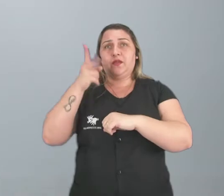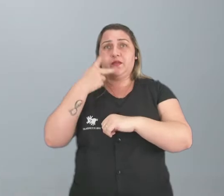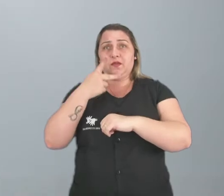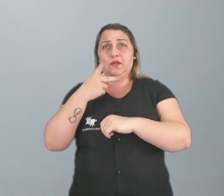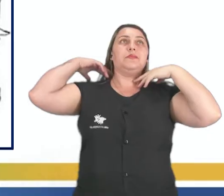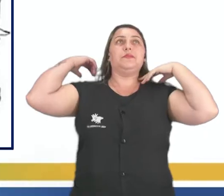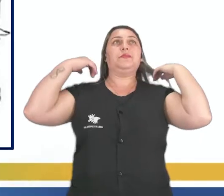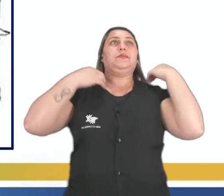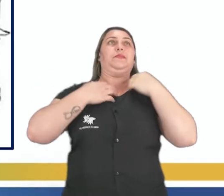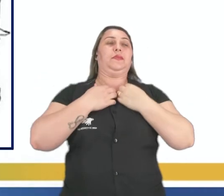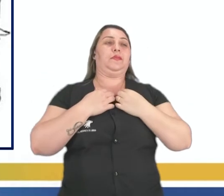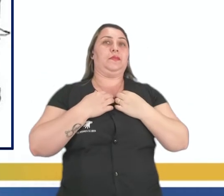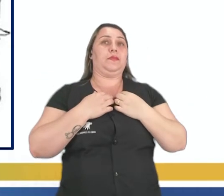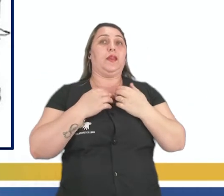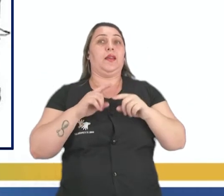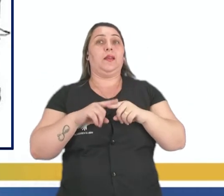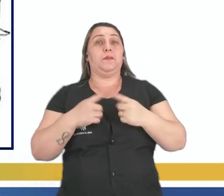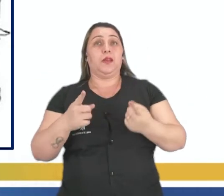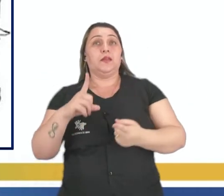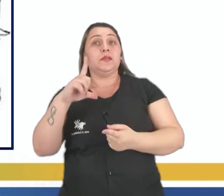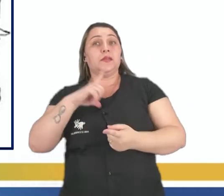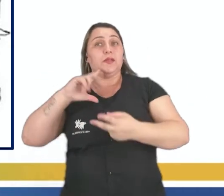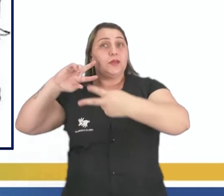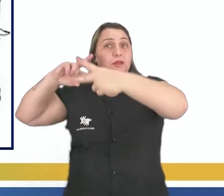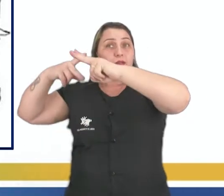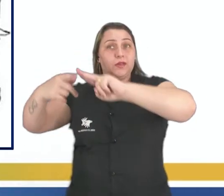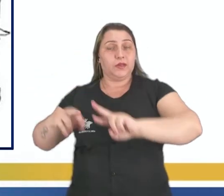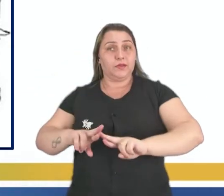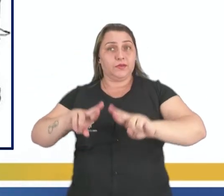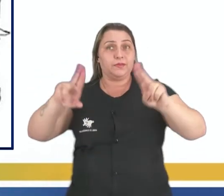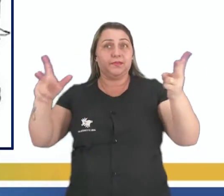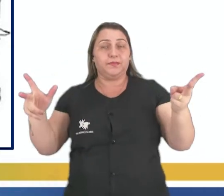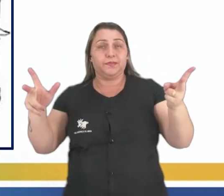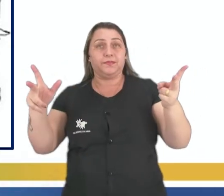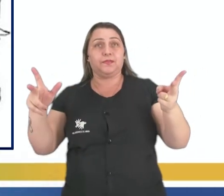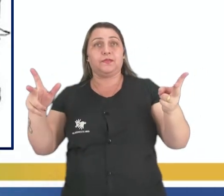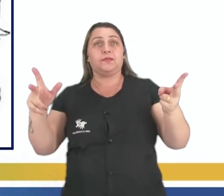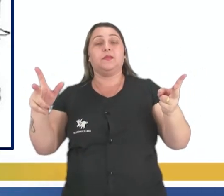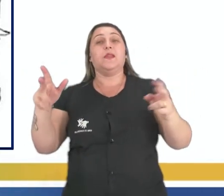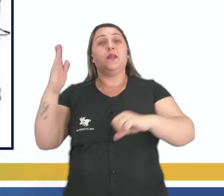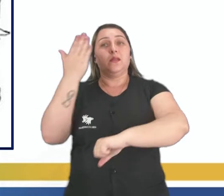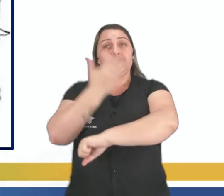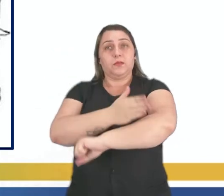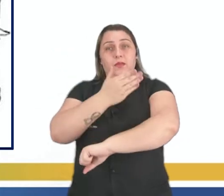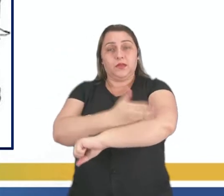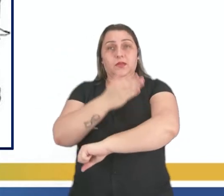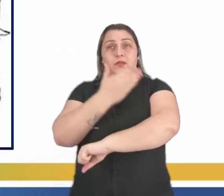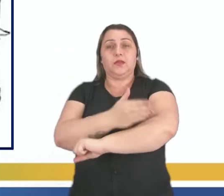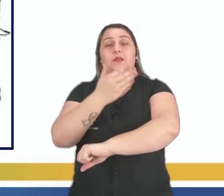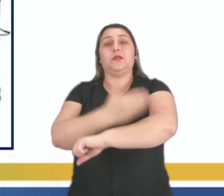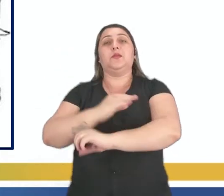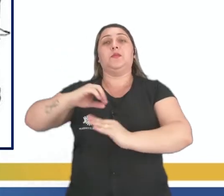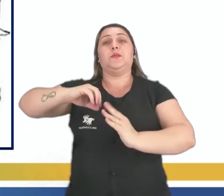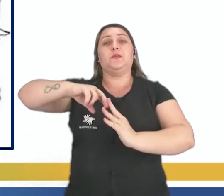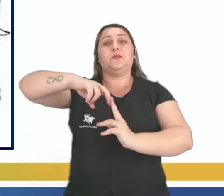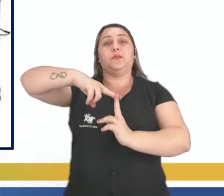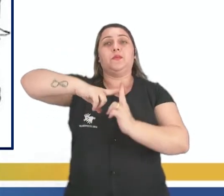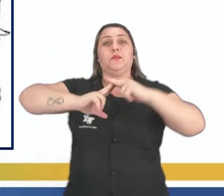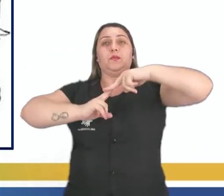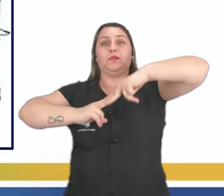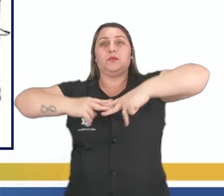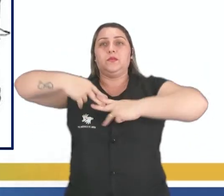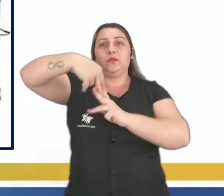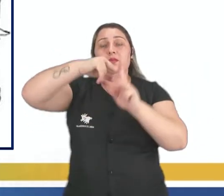sobre isso. Mas ainda há casos da genética diferenciada, né? Entre os praticantes do contorcionismo. A